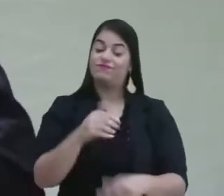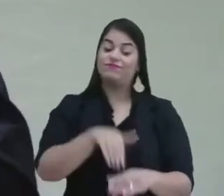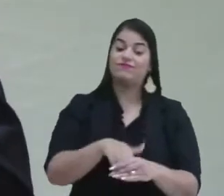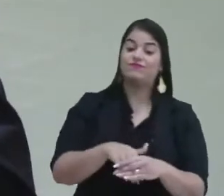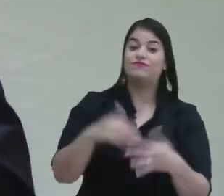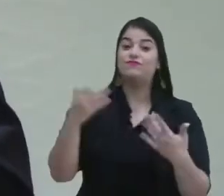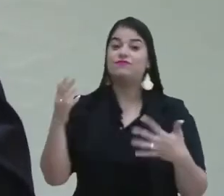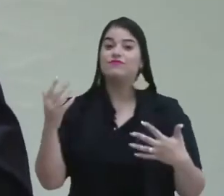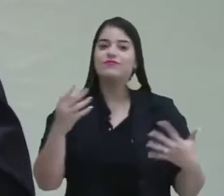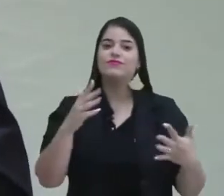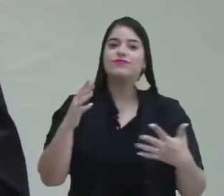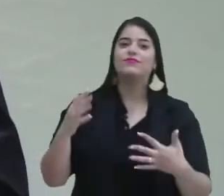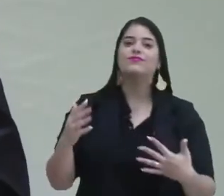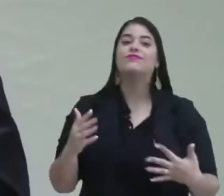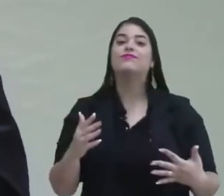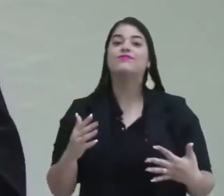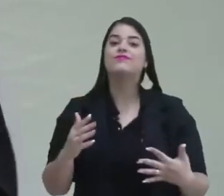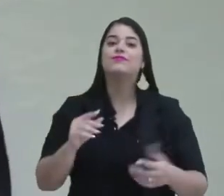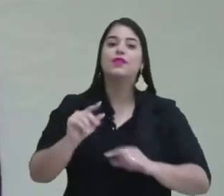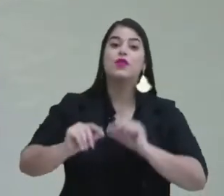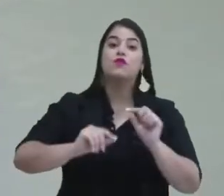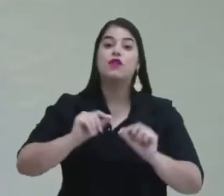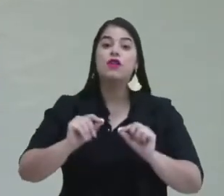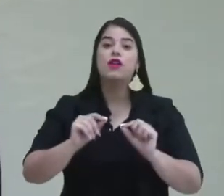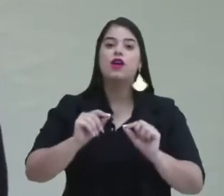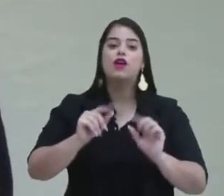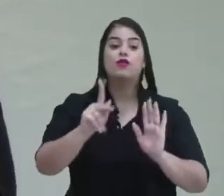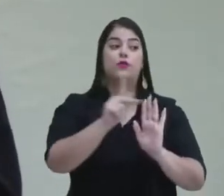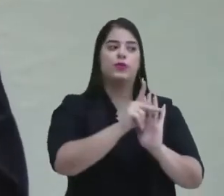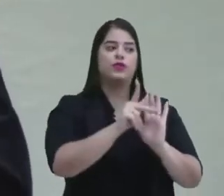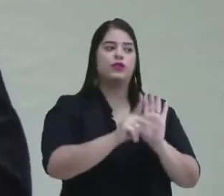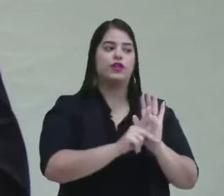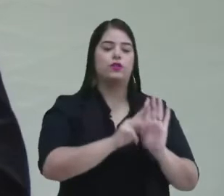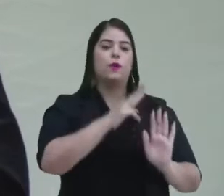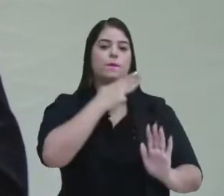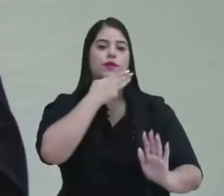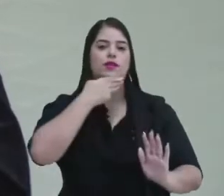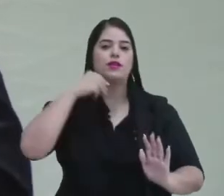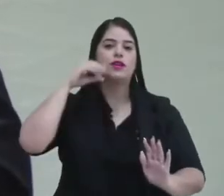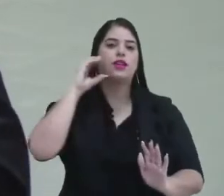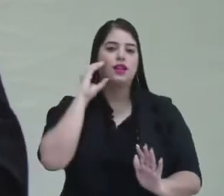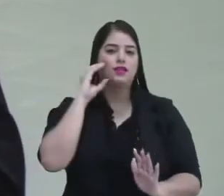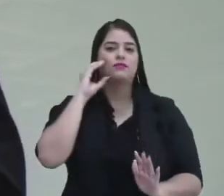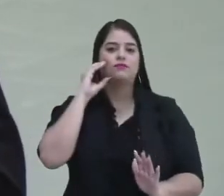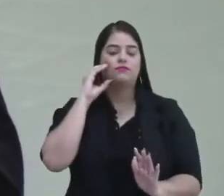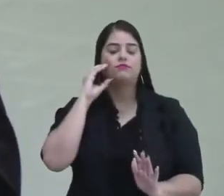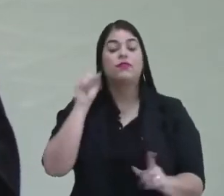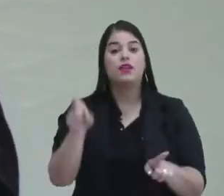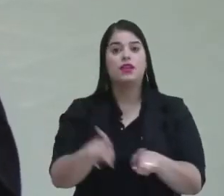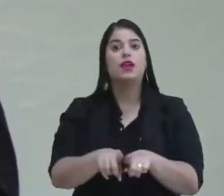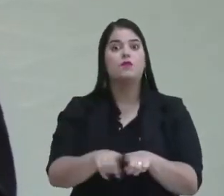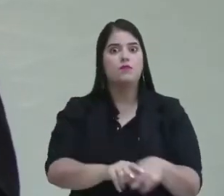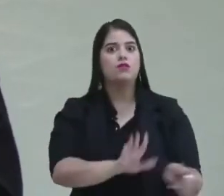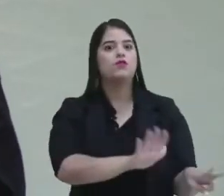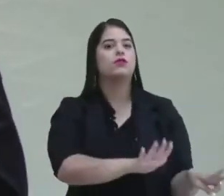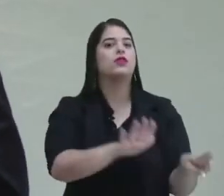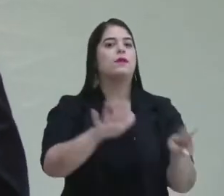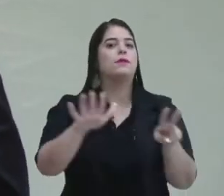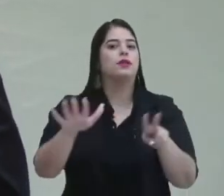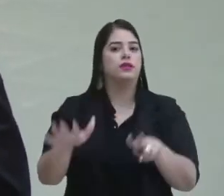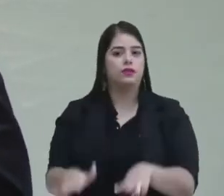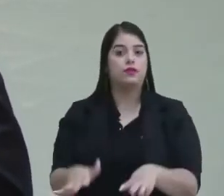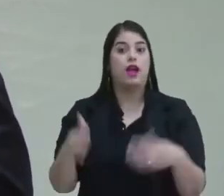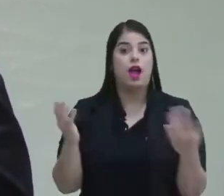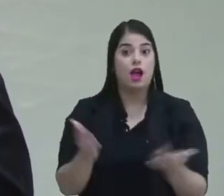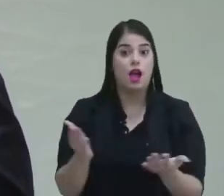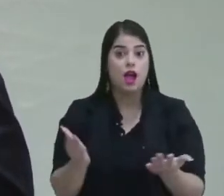nessa iniciativa do Projeto Maria Clara, que também faz uma semana